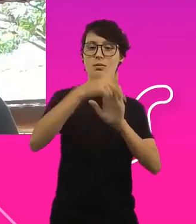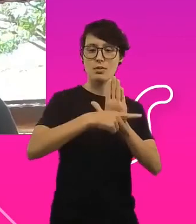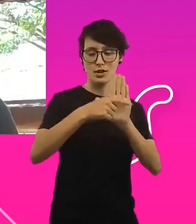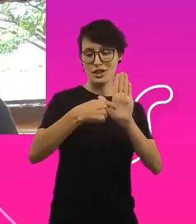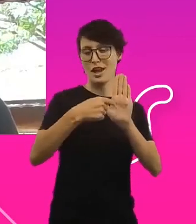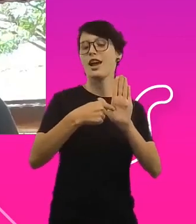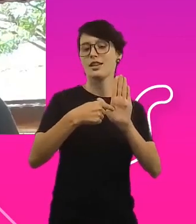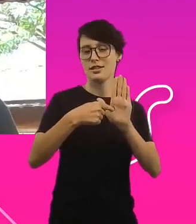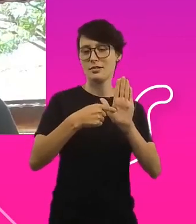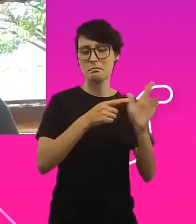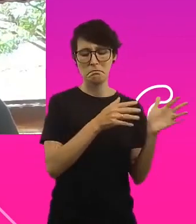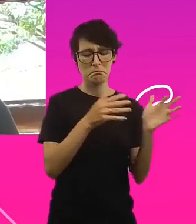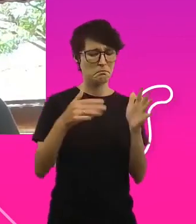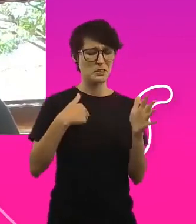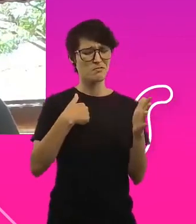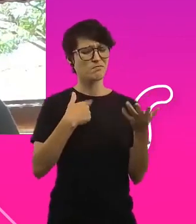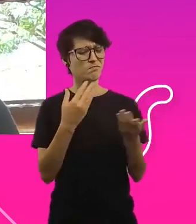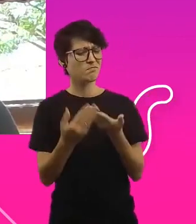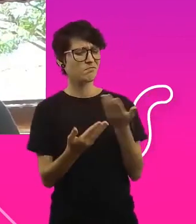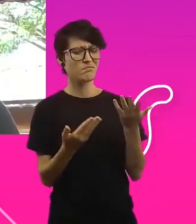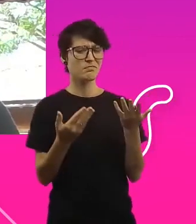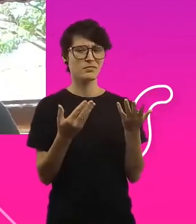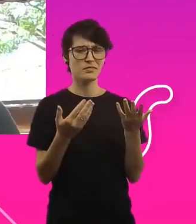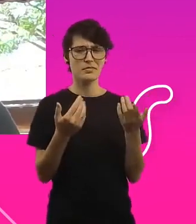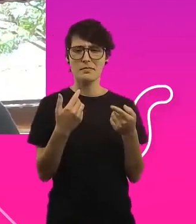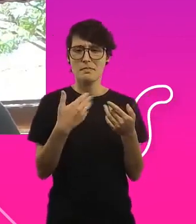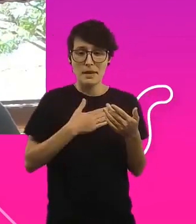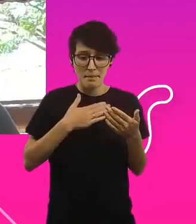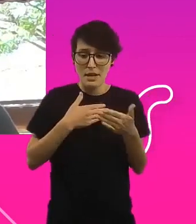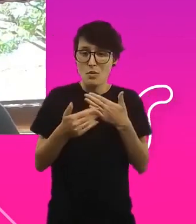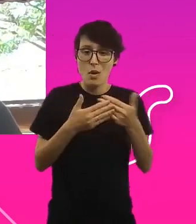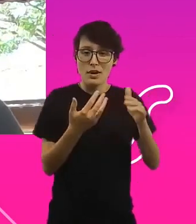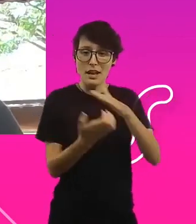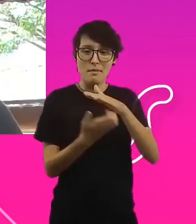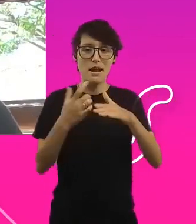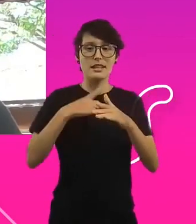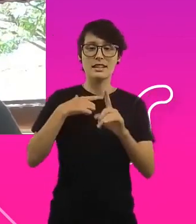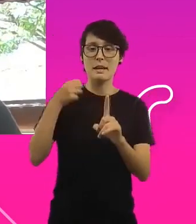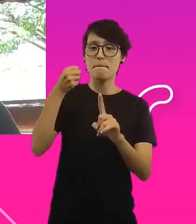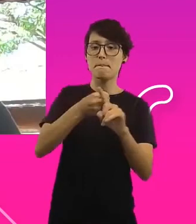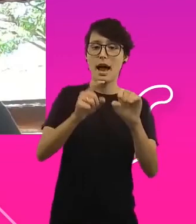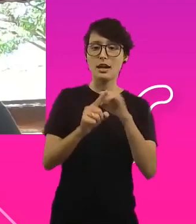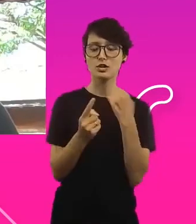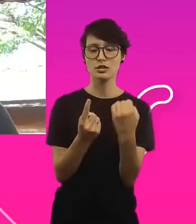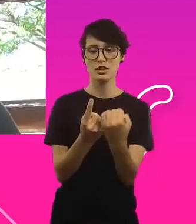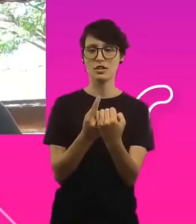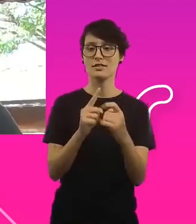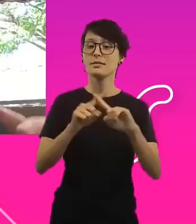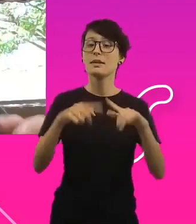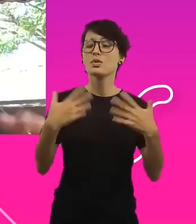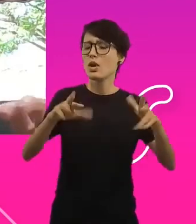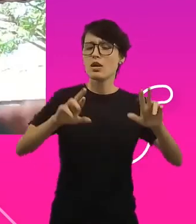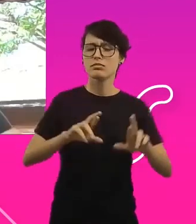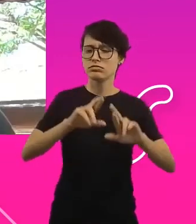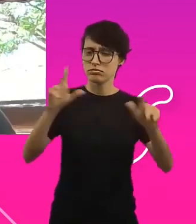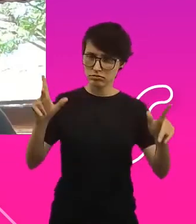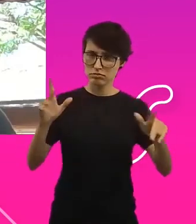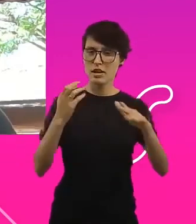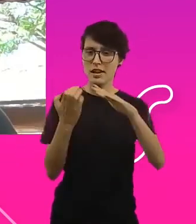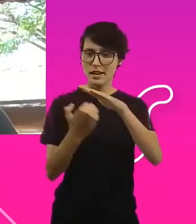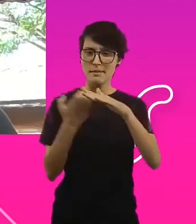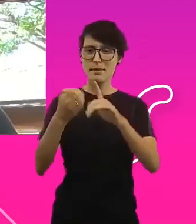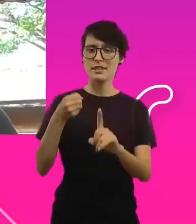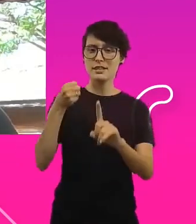para mim não fez nenhum sentido, porque para mim toda empresa é uma empresa de impacto social. A diferença é que as empresas de impacto social